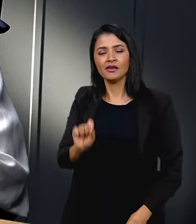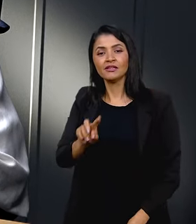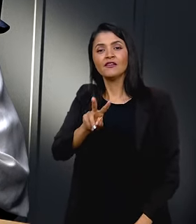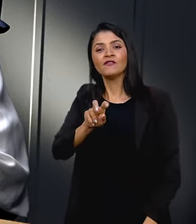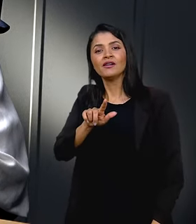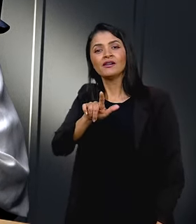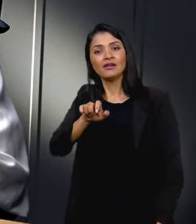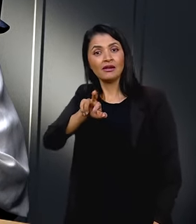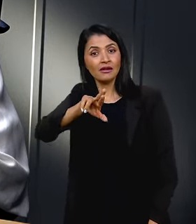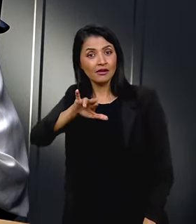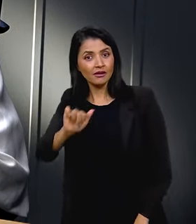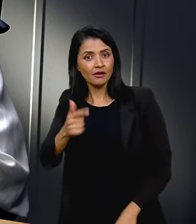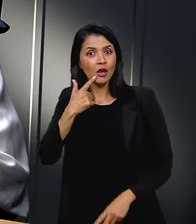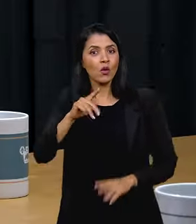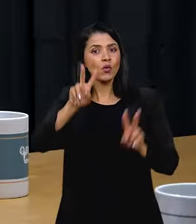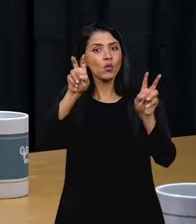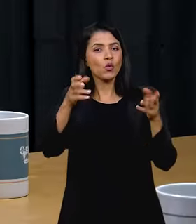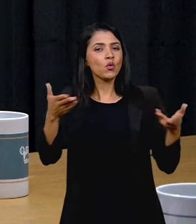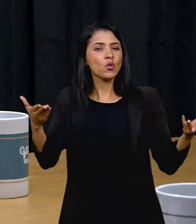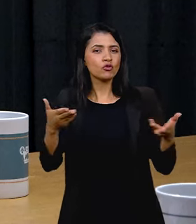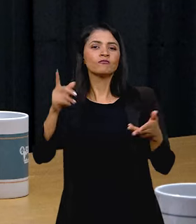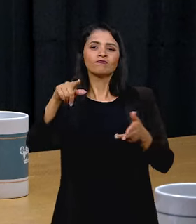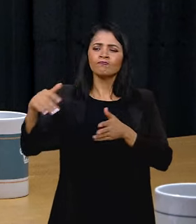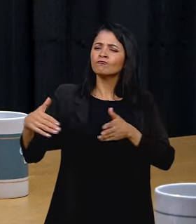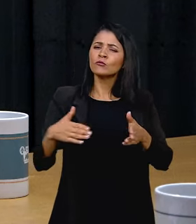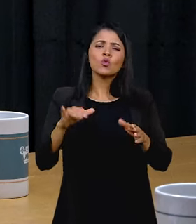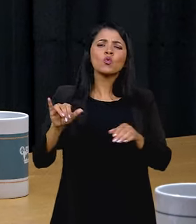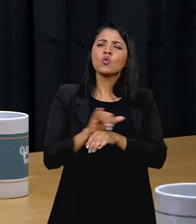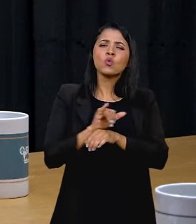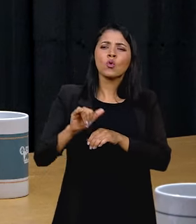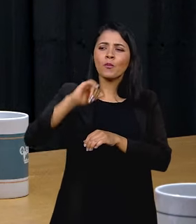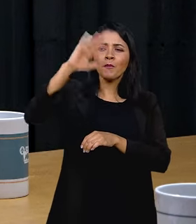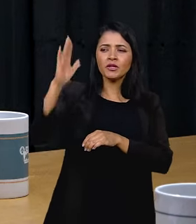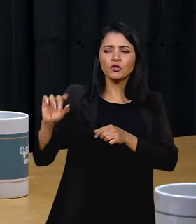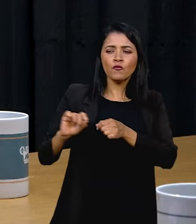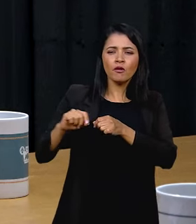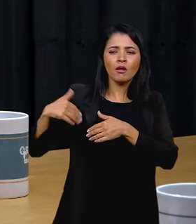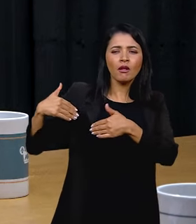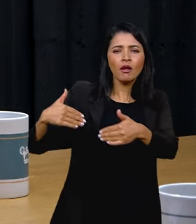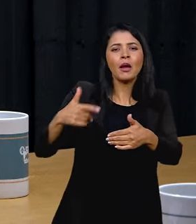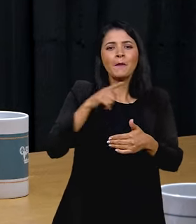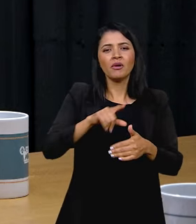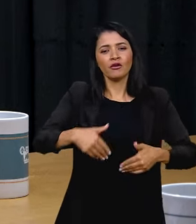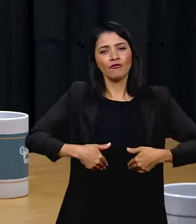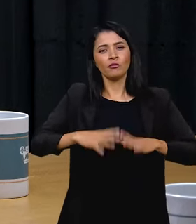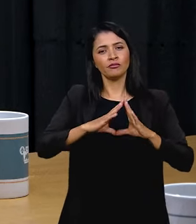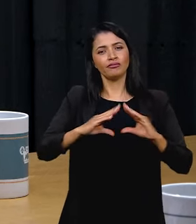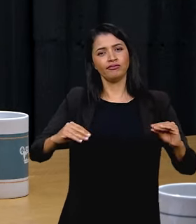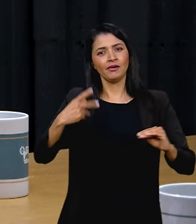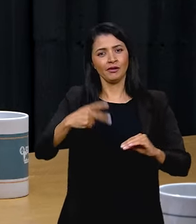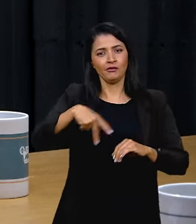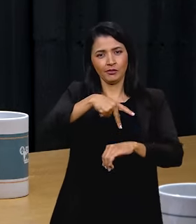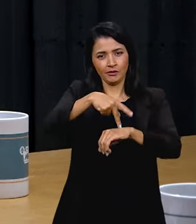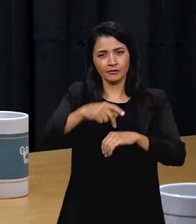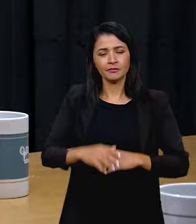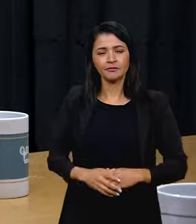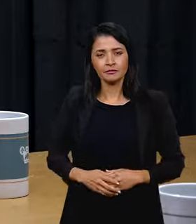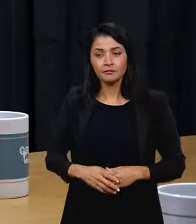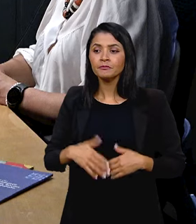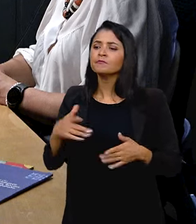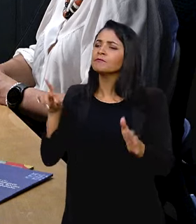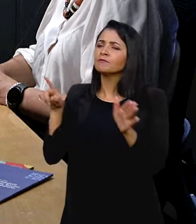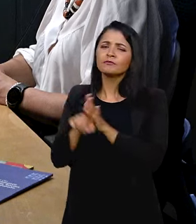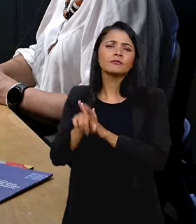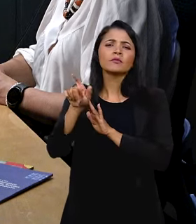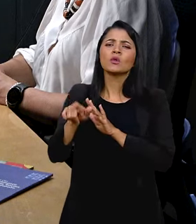Valéria buti o tema deste Episódio são os caminhos que o Brasil vem trilhando para erradicar a fome no país